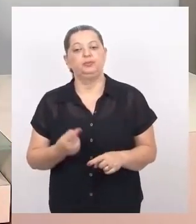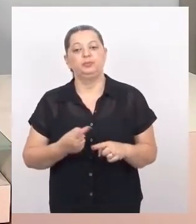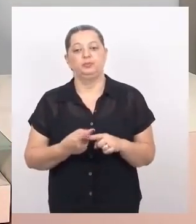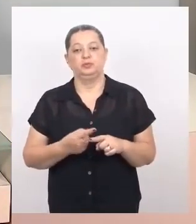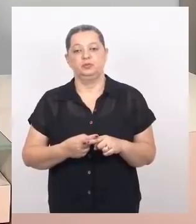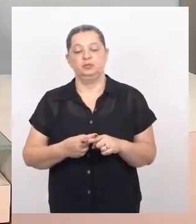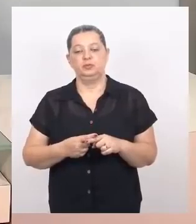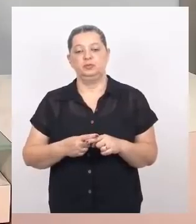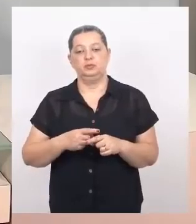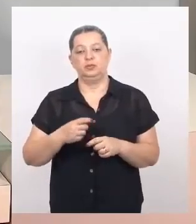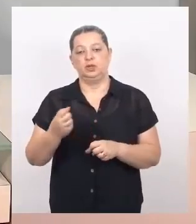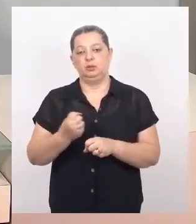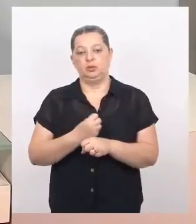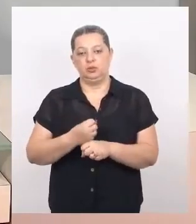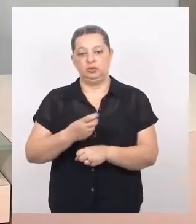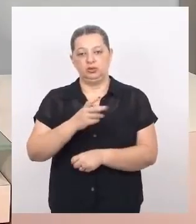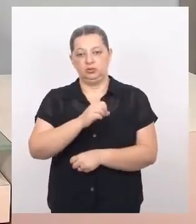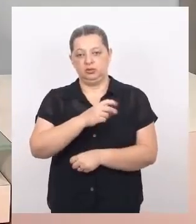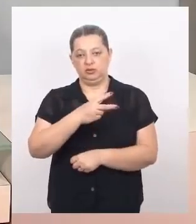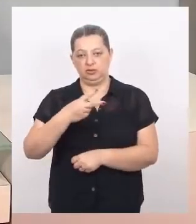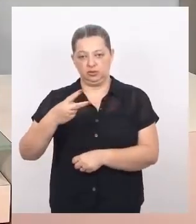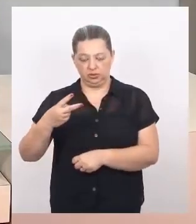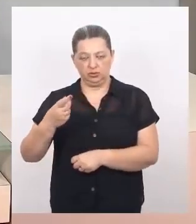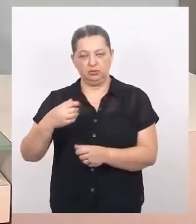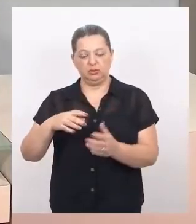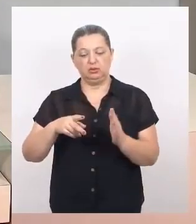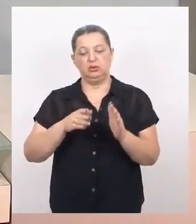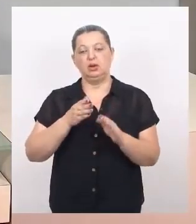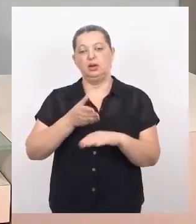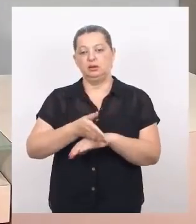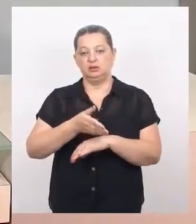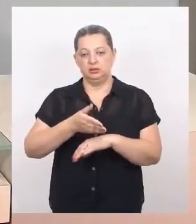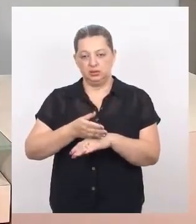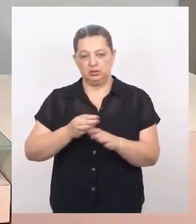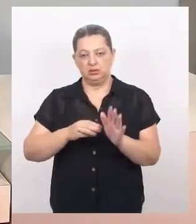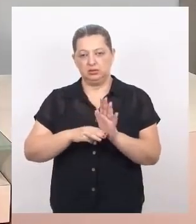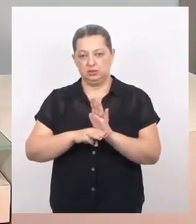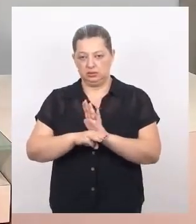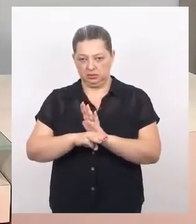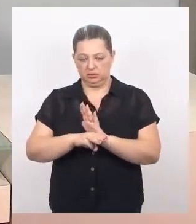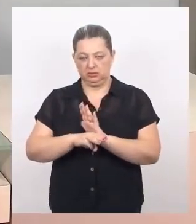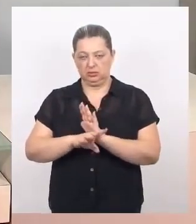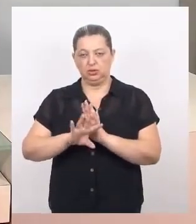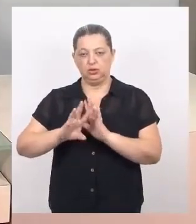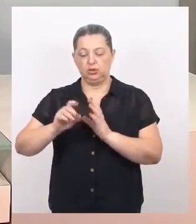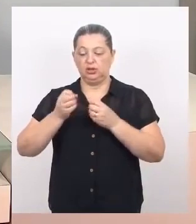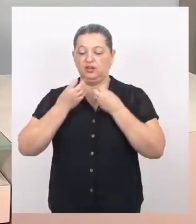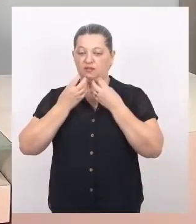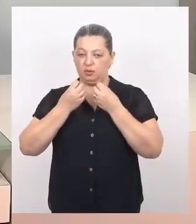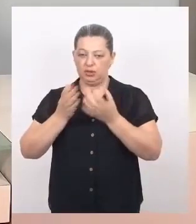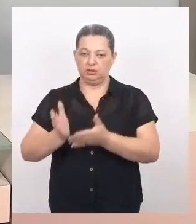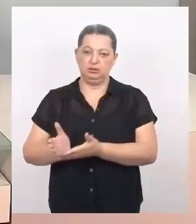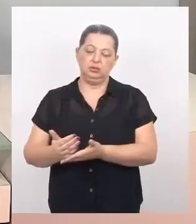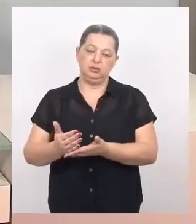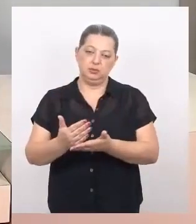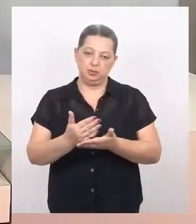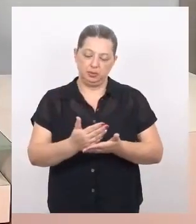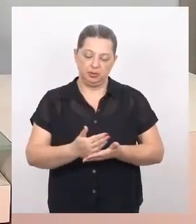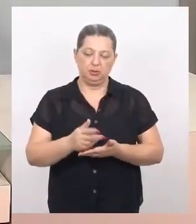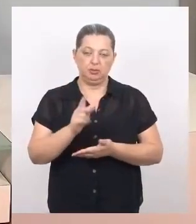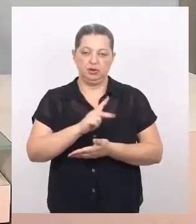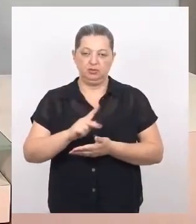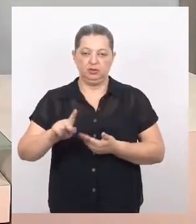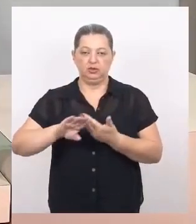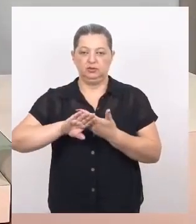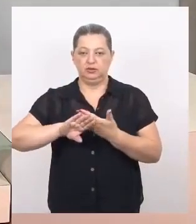ano de 2022. Basta vocês acessarem o menu, pegar os dados do docente que vai ser designado ou vai ser